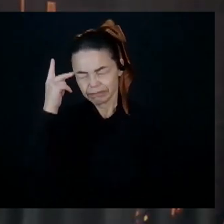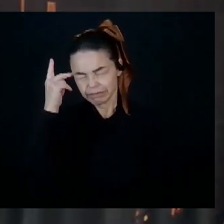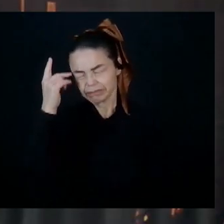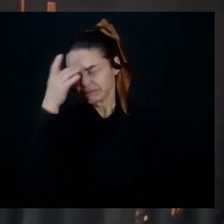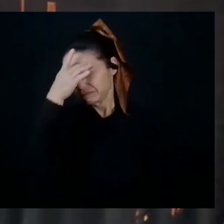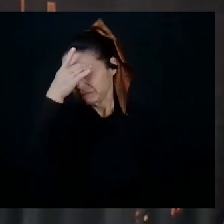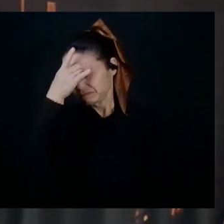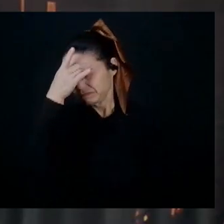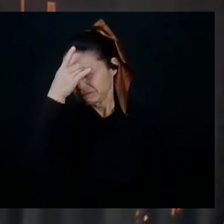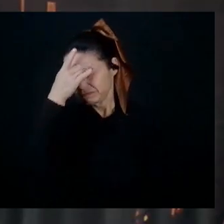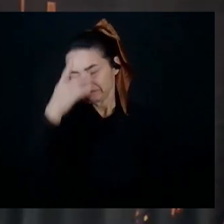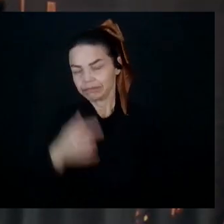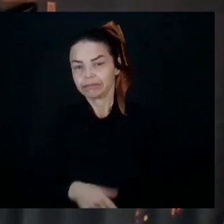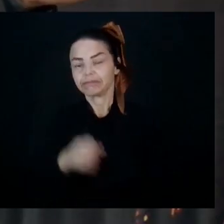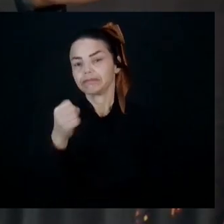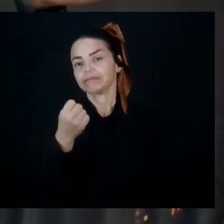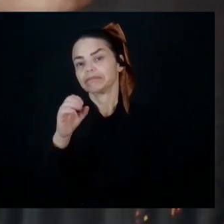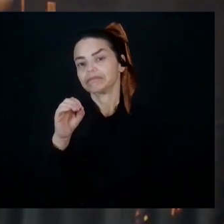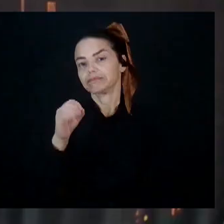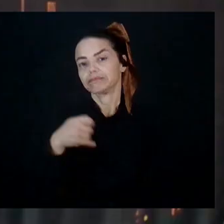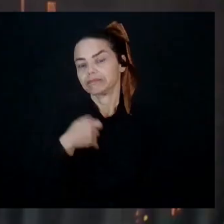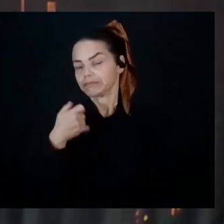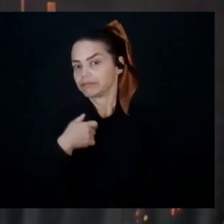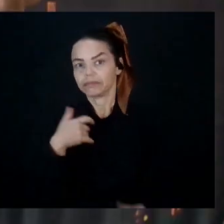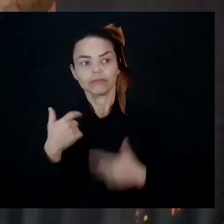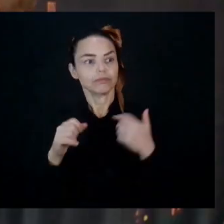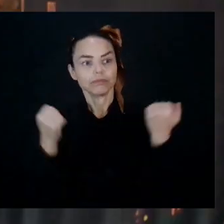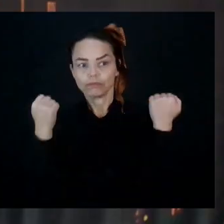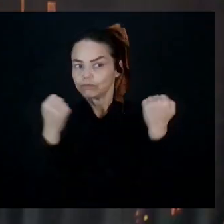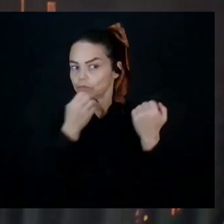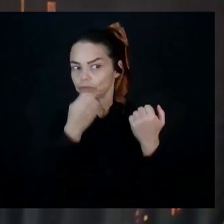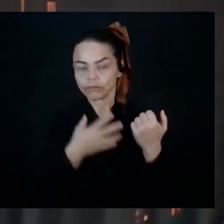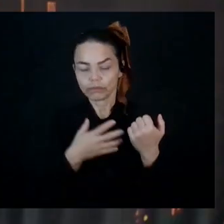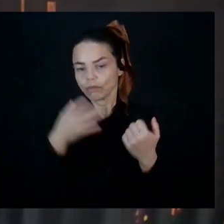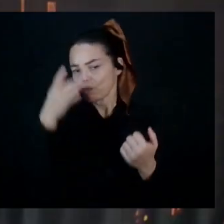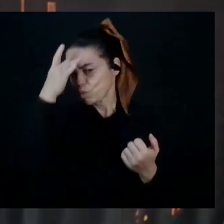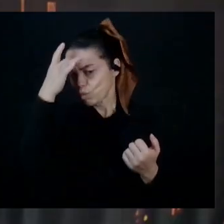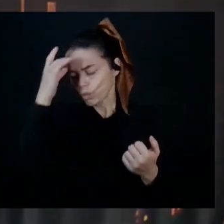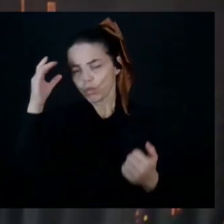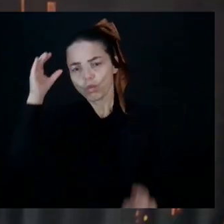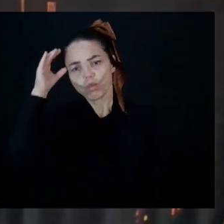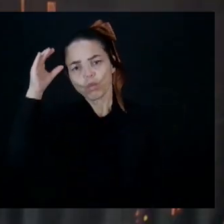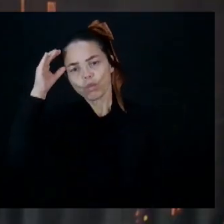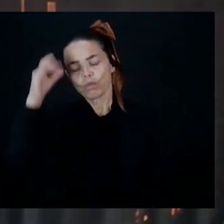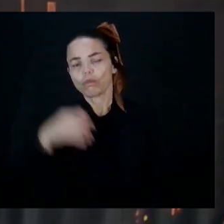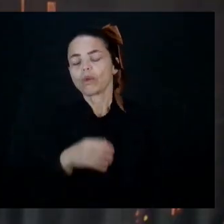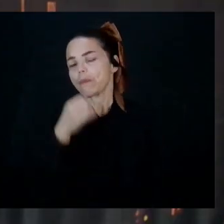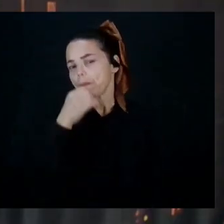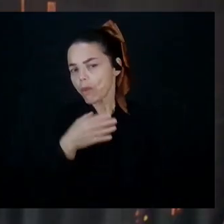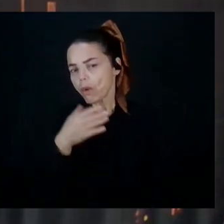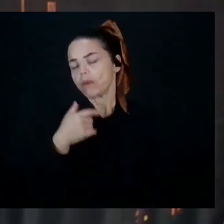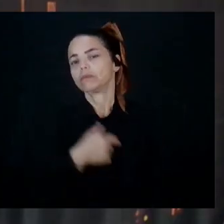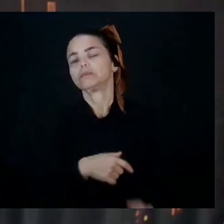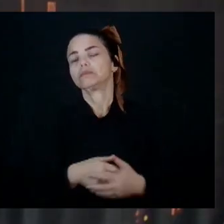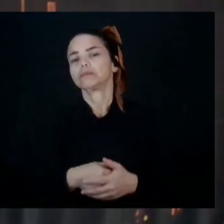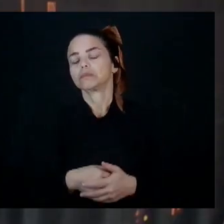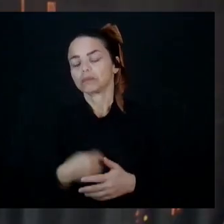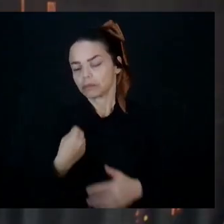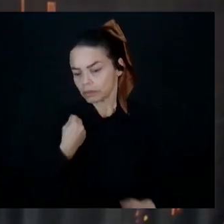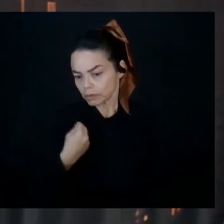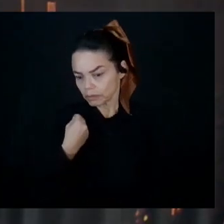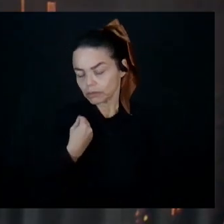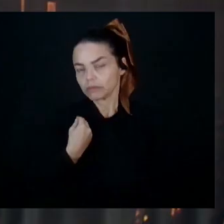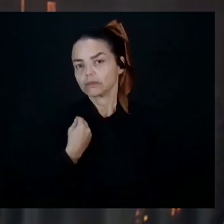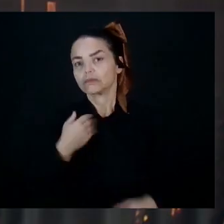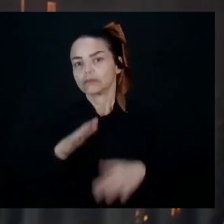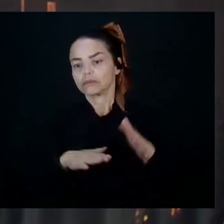temos pessoas de 80 anos ativas, conscientes, né? Ativas na sua própria vida, né? Às vezes até